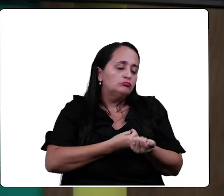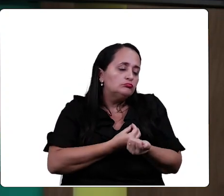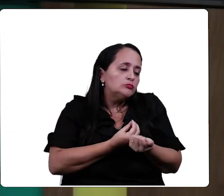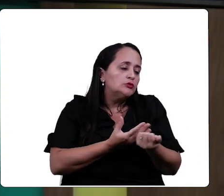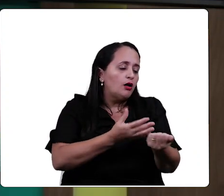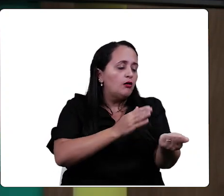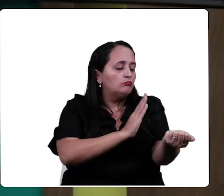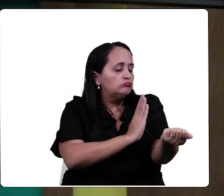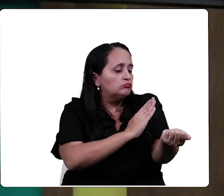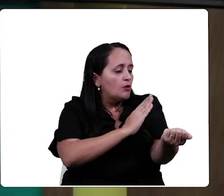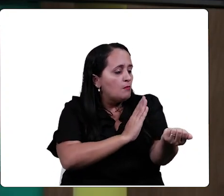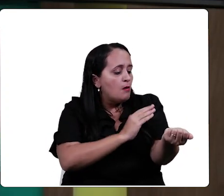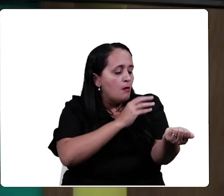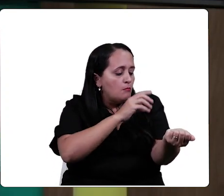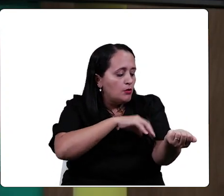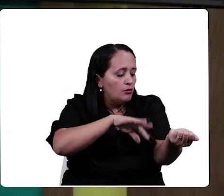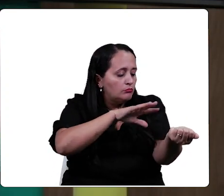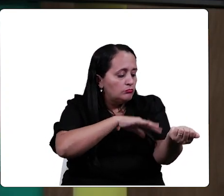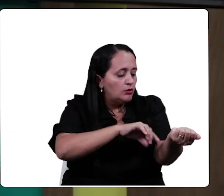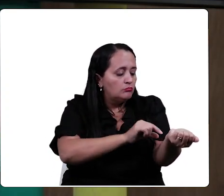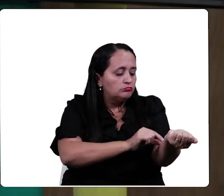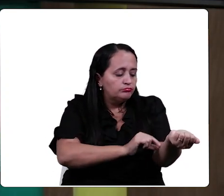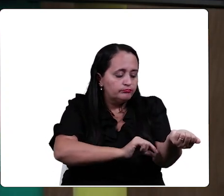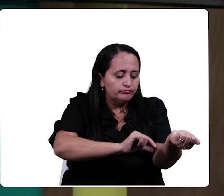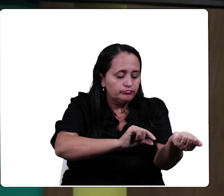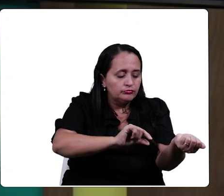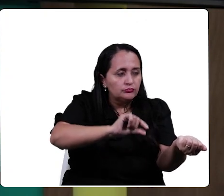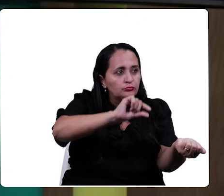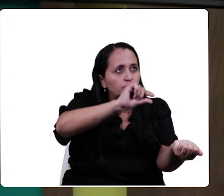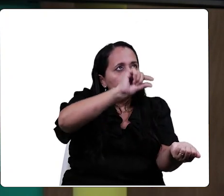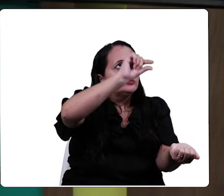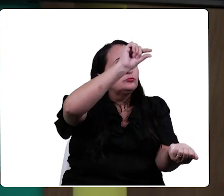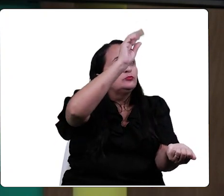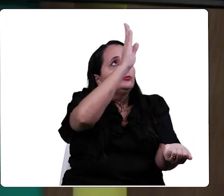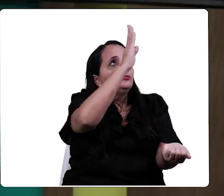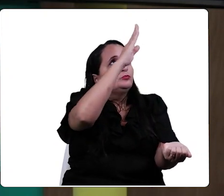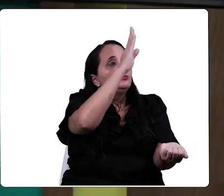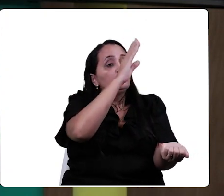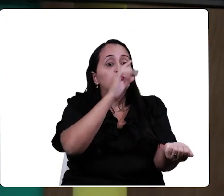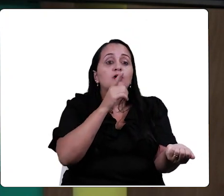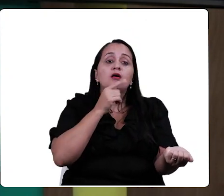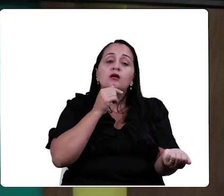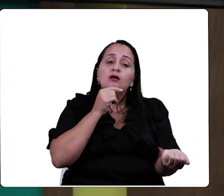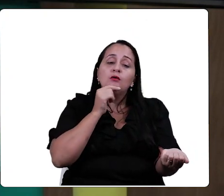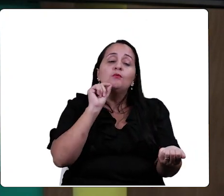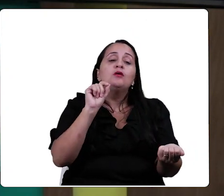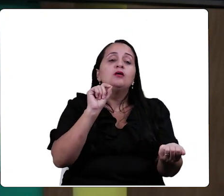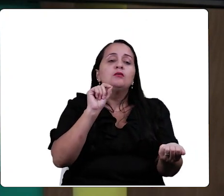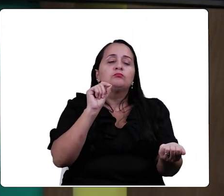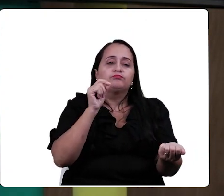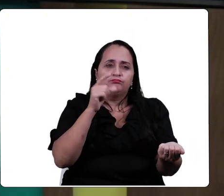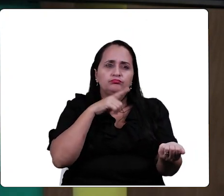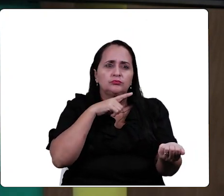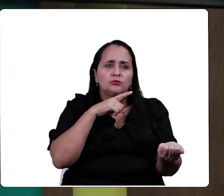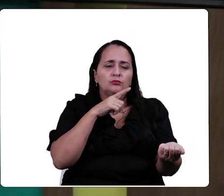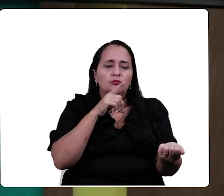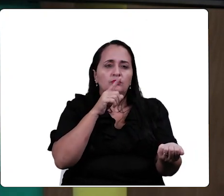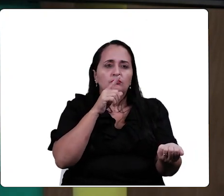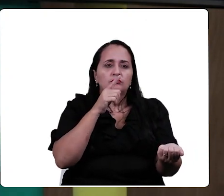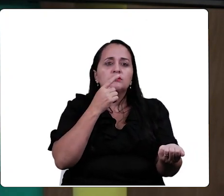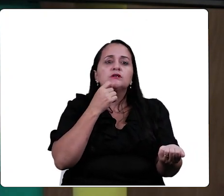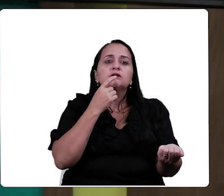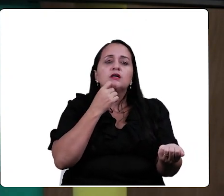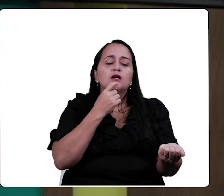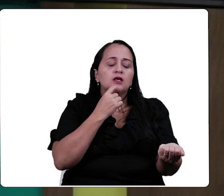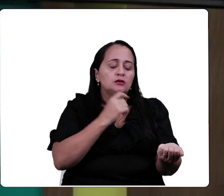texto verbal, no texto escrito, tem lá a palavra sangue. Isso mesmo. Então, nós temos a